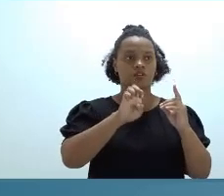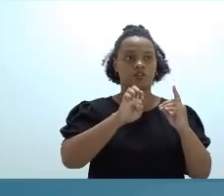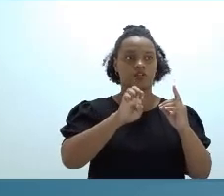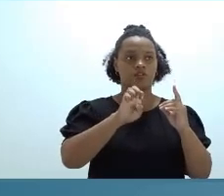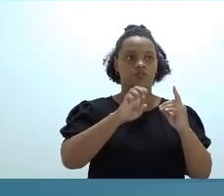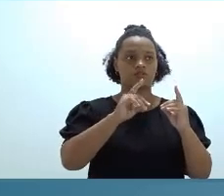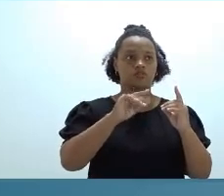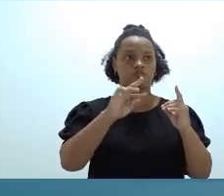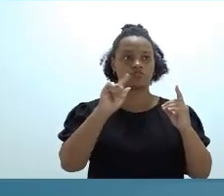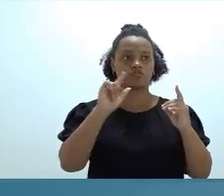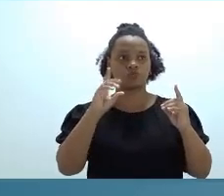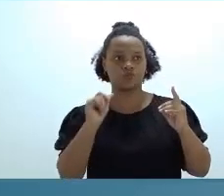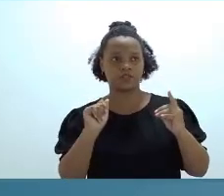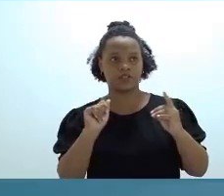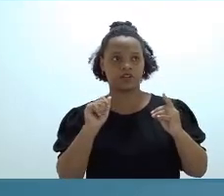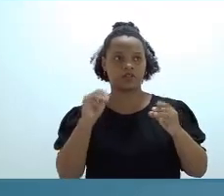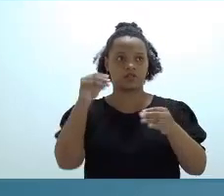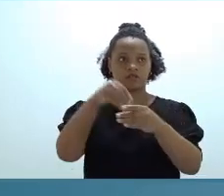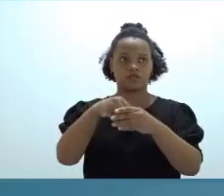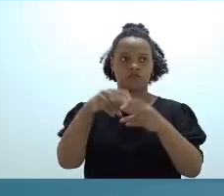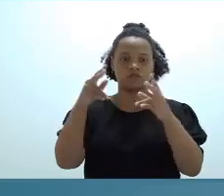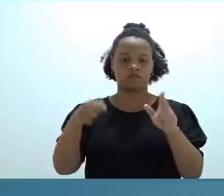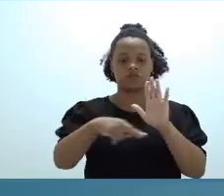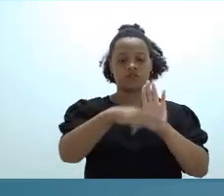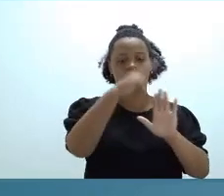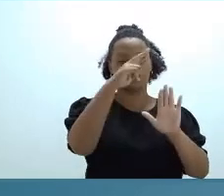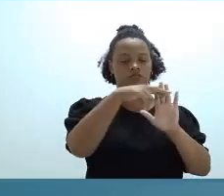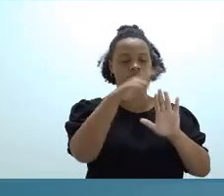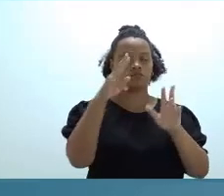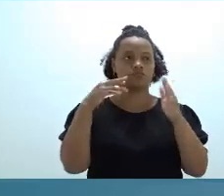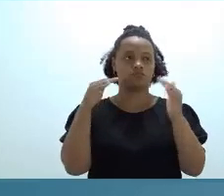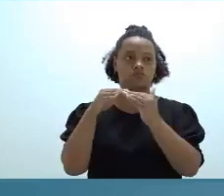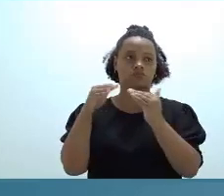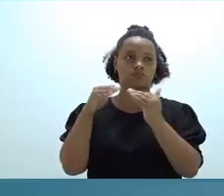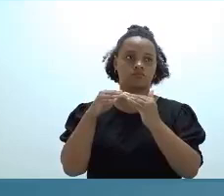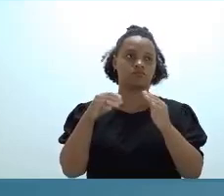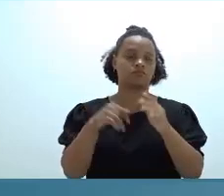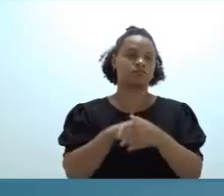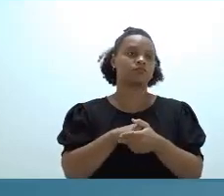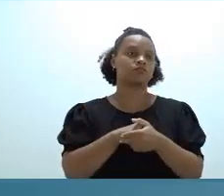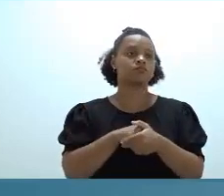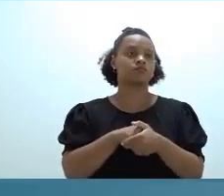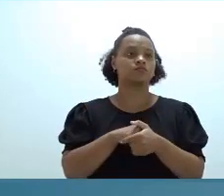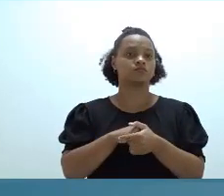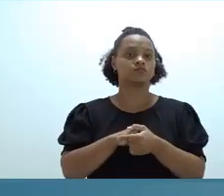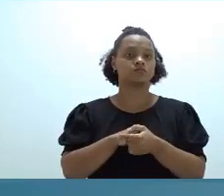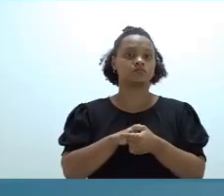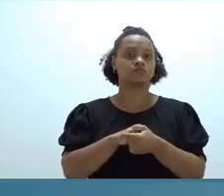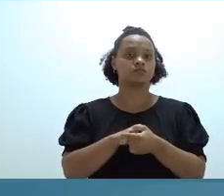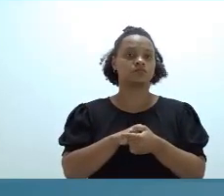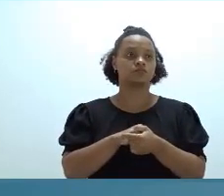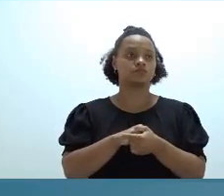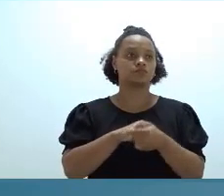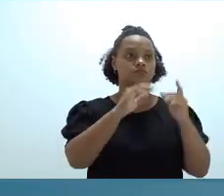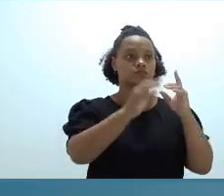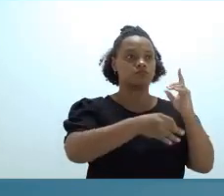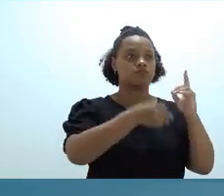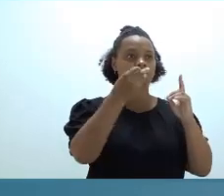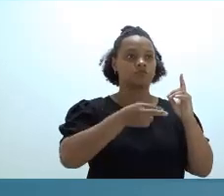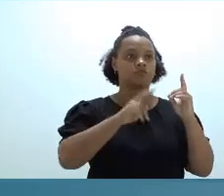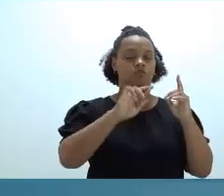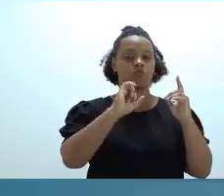Elzilda. Eu acompanho a relatora, excelência. Obrigado. Desembargadora Rosileide